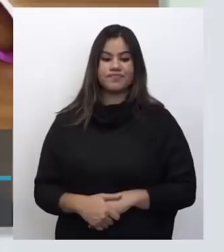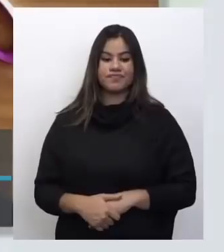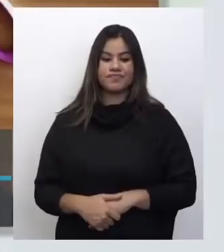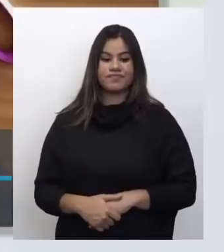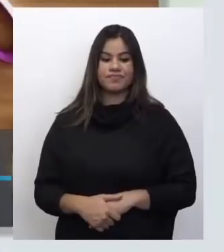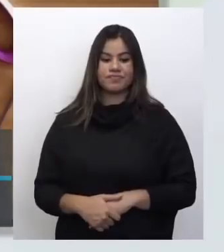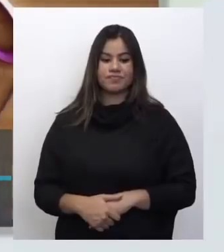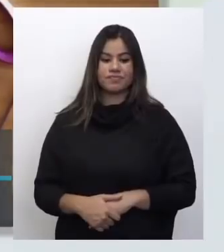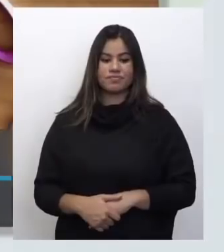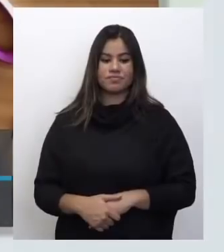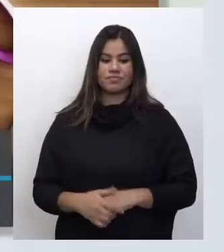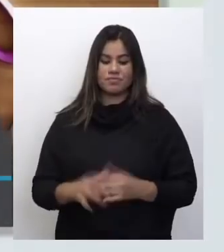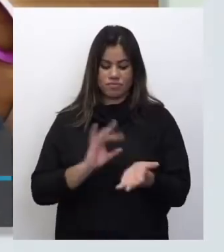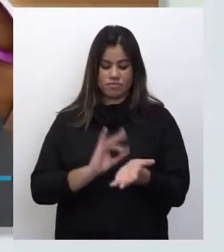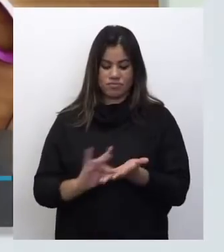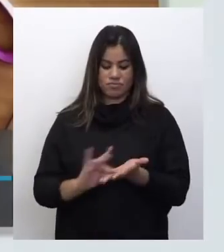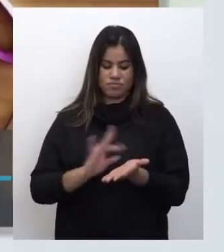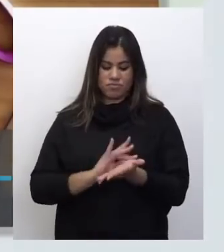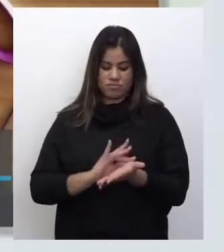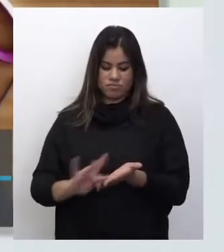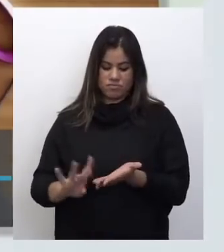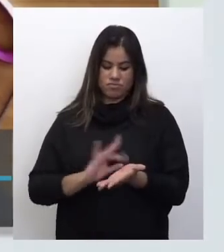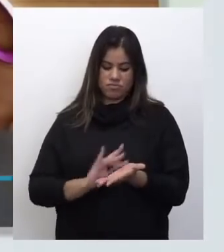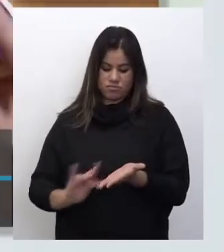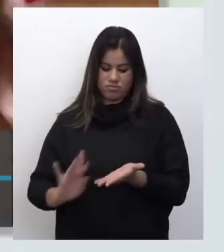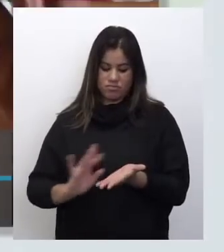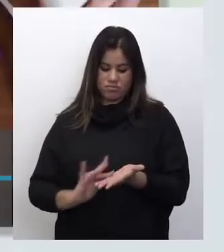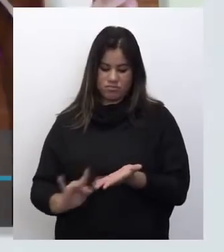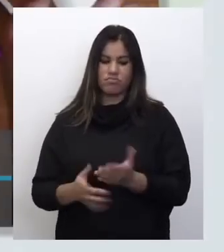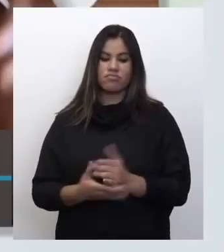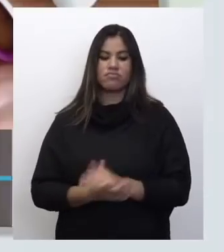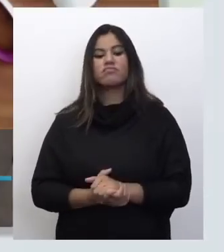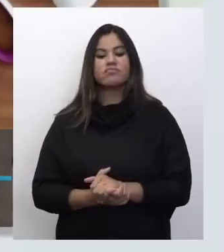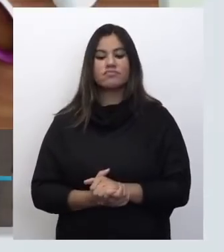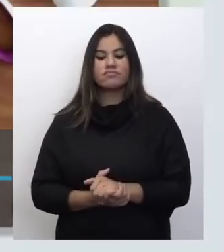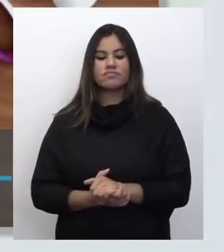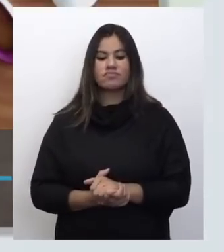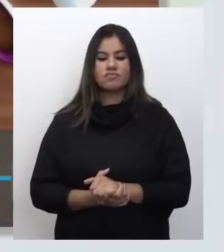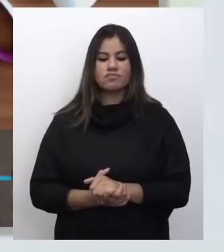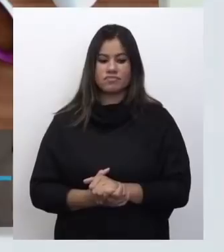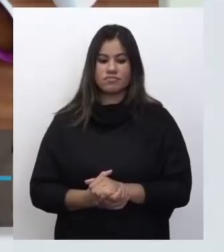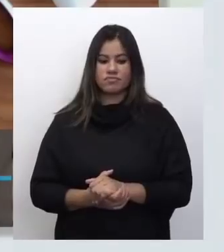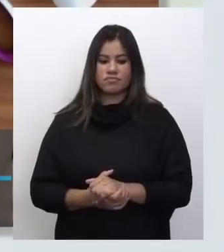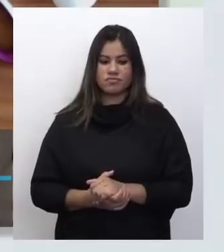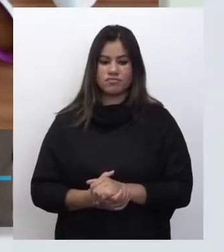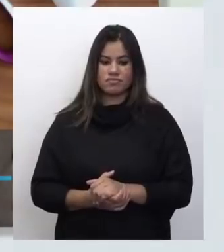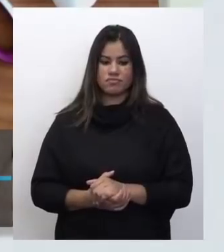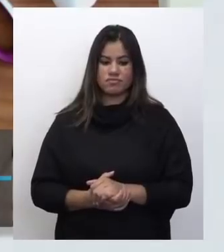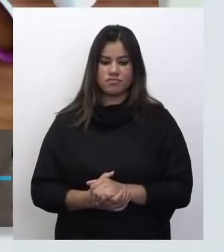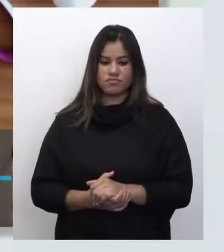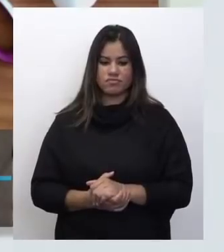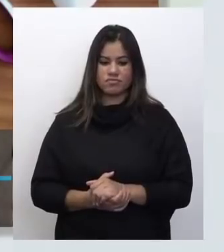Depois, vou grudar do outro lado a minha segunda persiana.